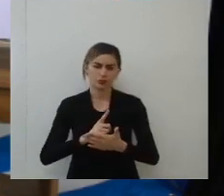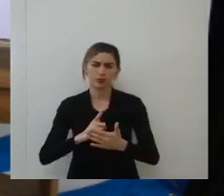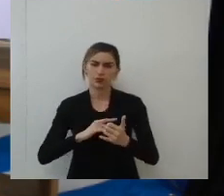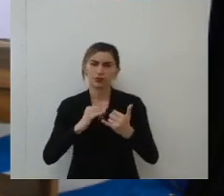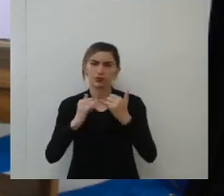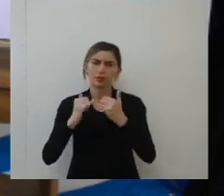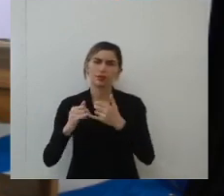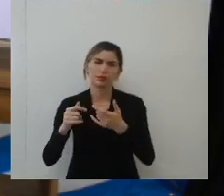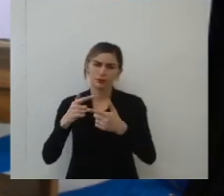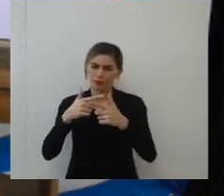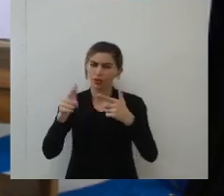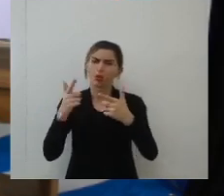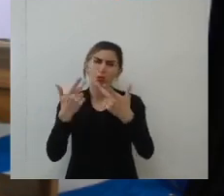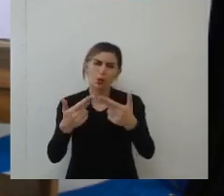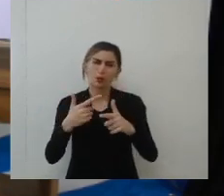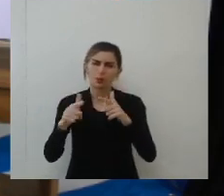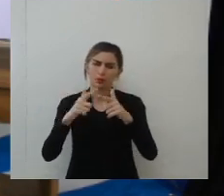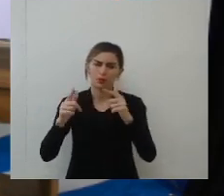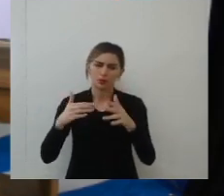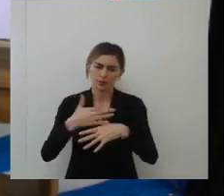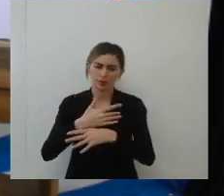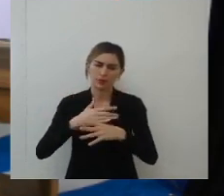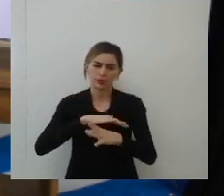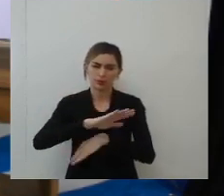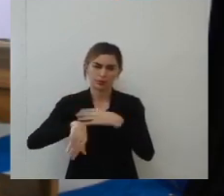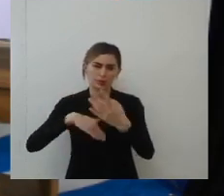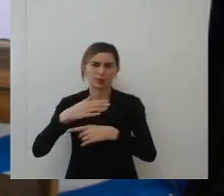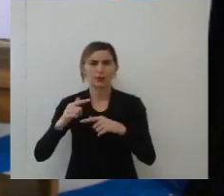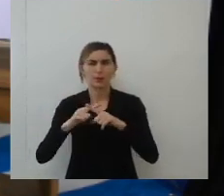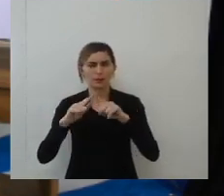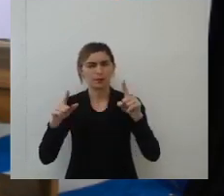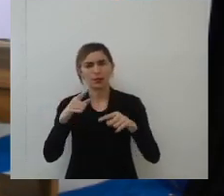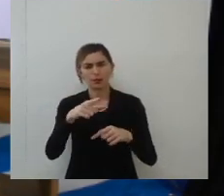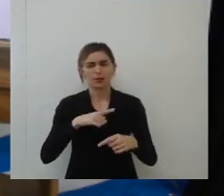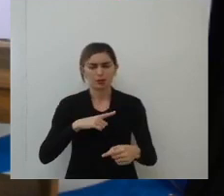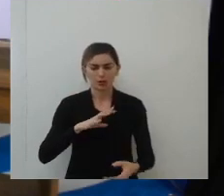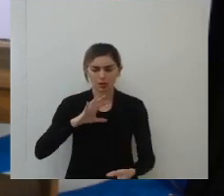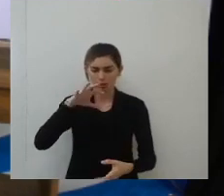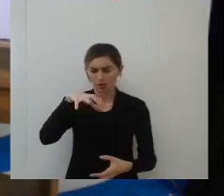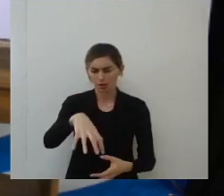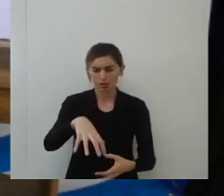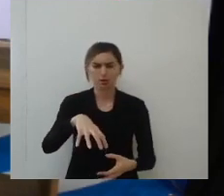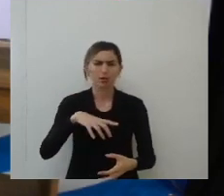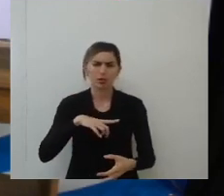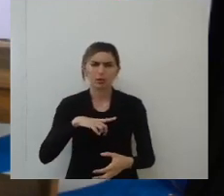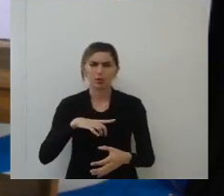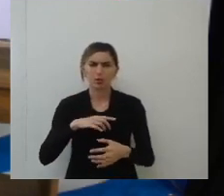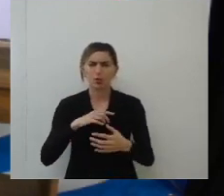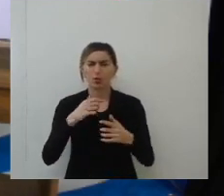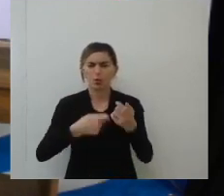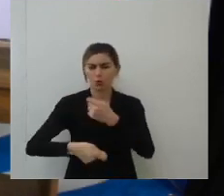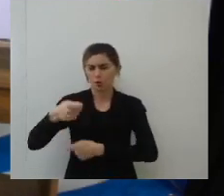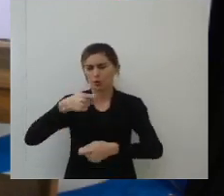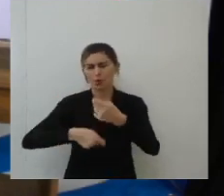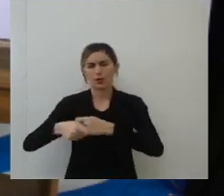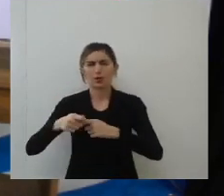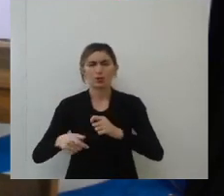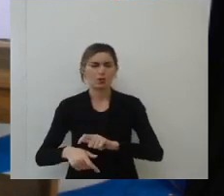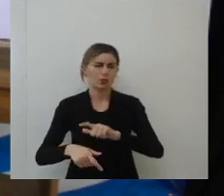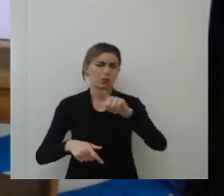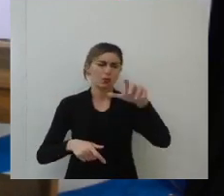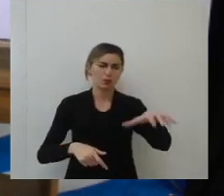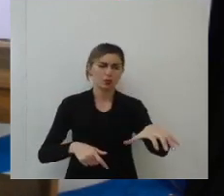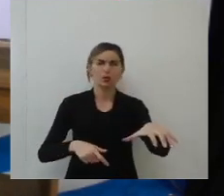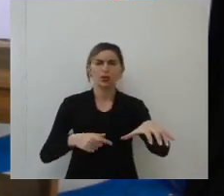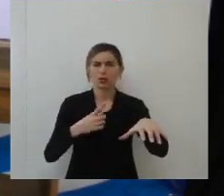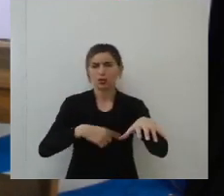mesmos problemas que cidades desordenadas apresentam. Mas lá você tem uma área que é dotada para serviço comercial, você tem uma outra